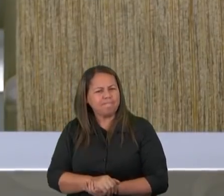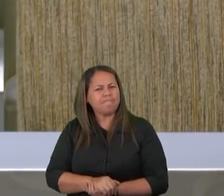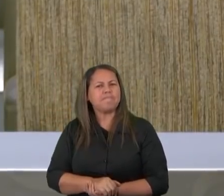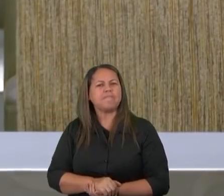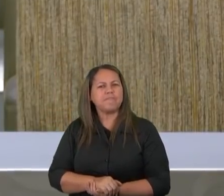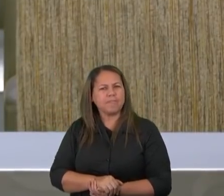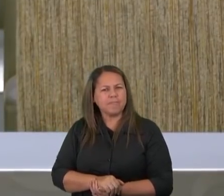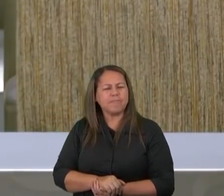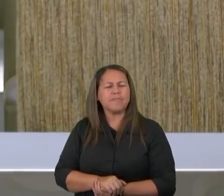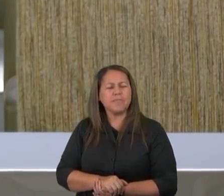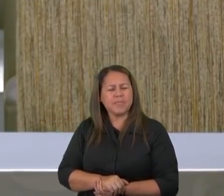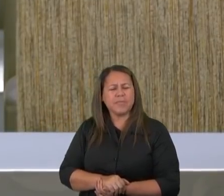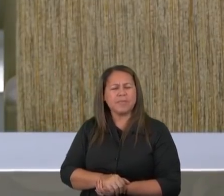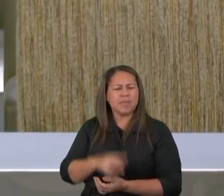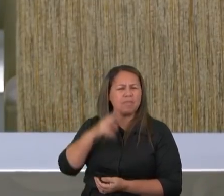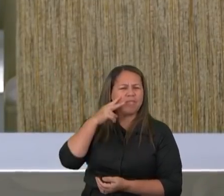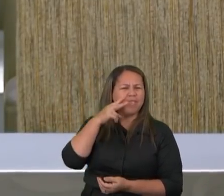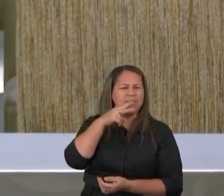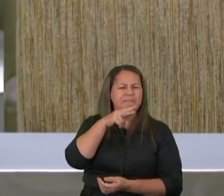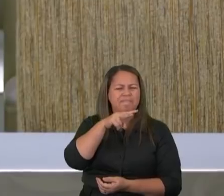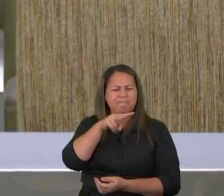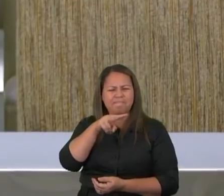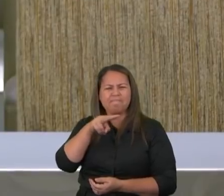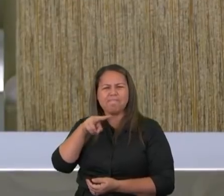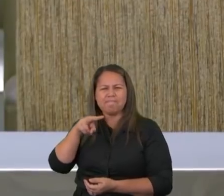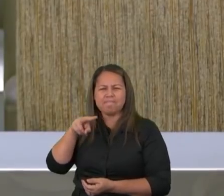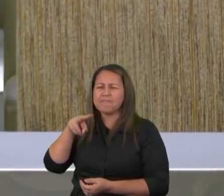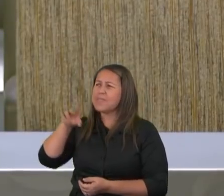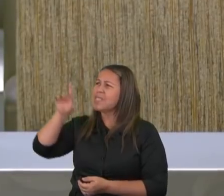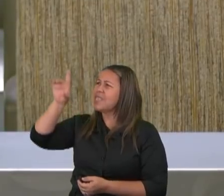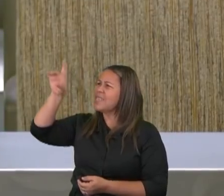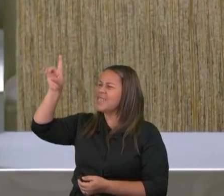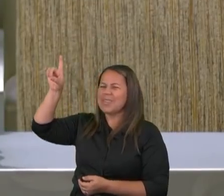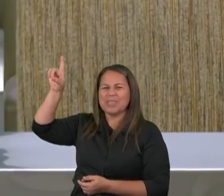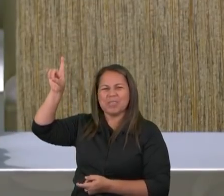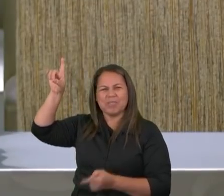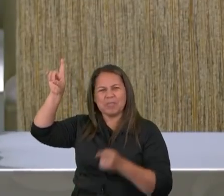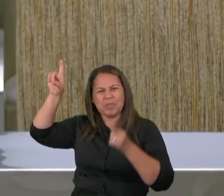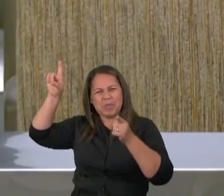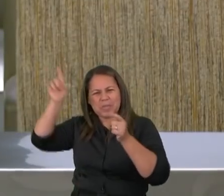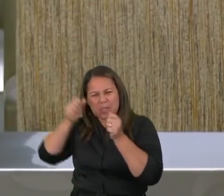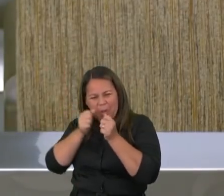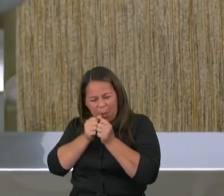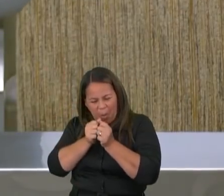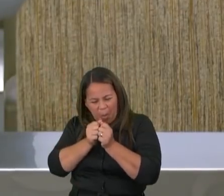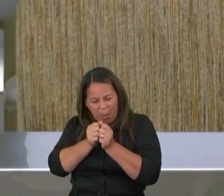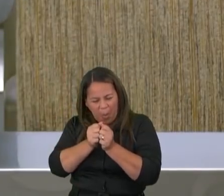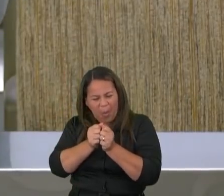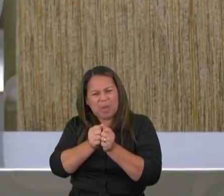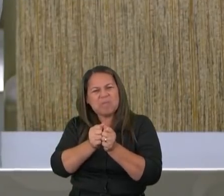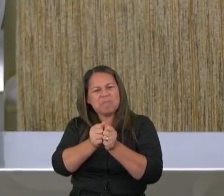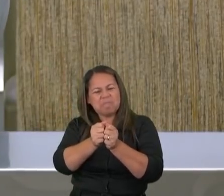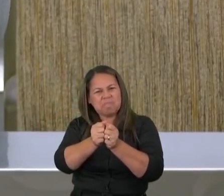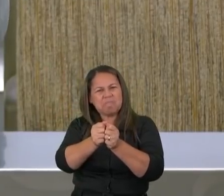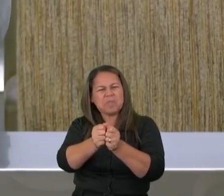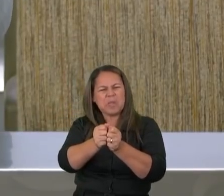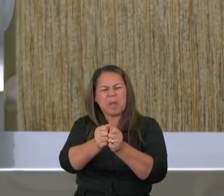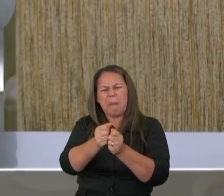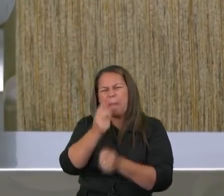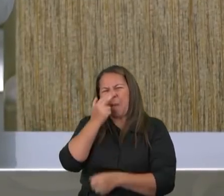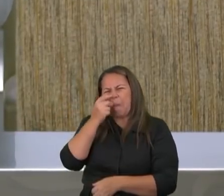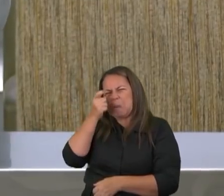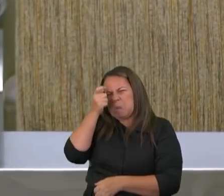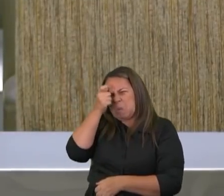Deus está te vendo. Deus está te acompanhando. E ainda que o inimigo arme